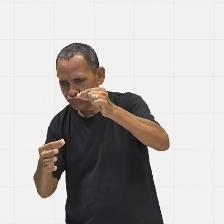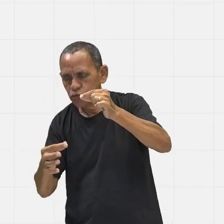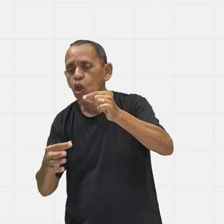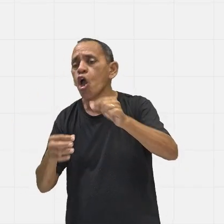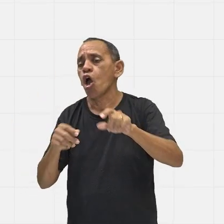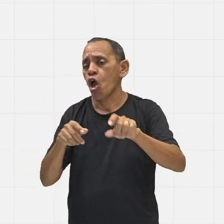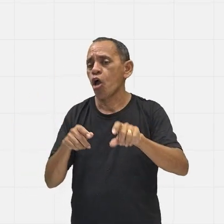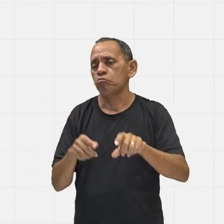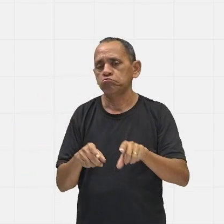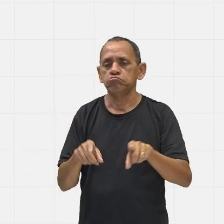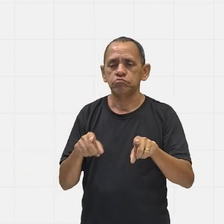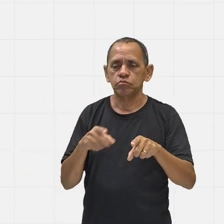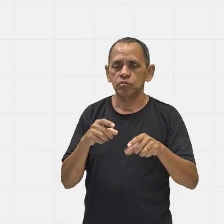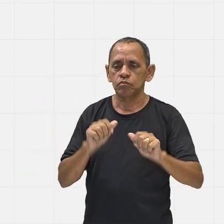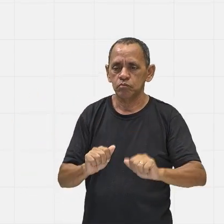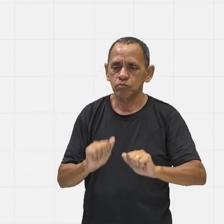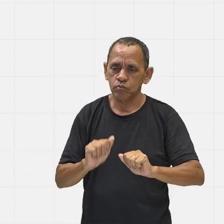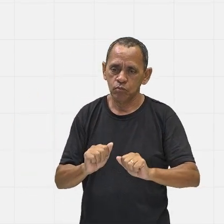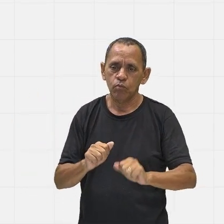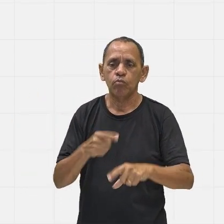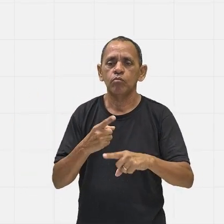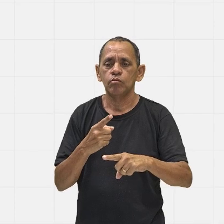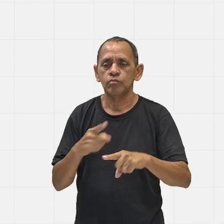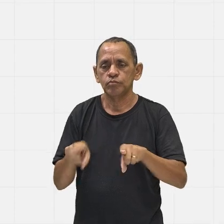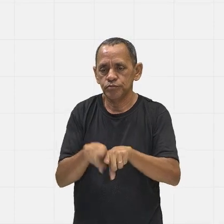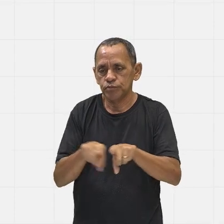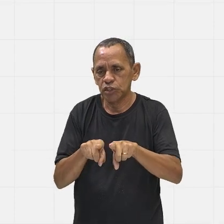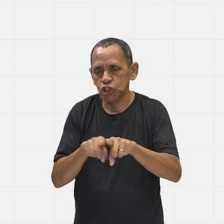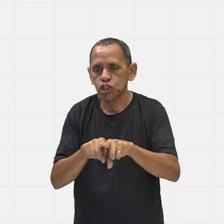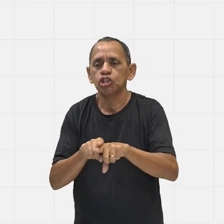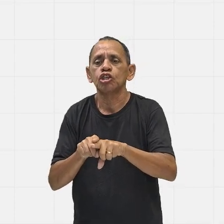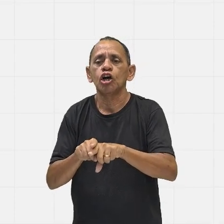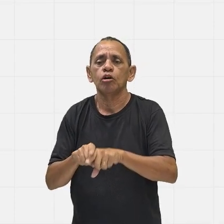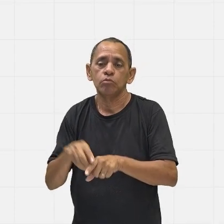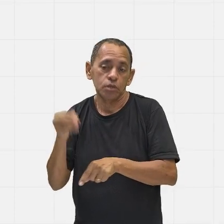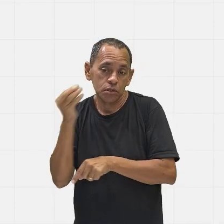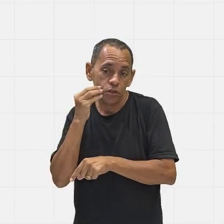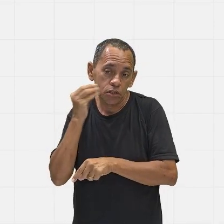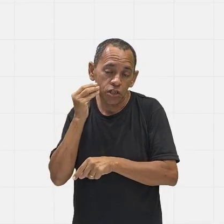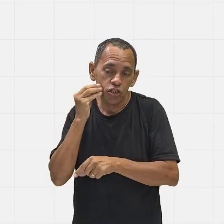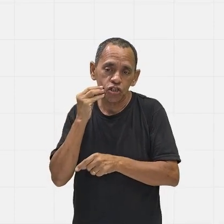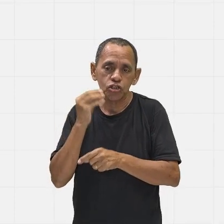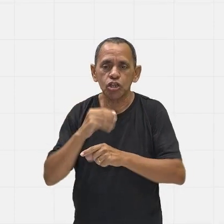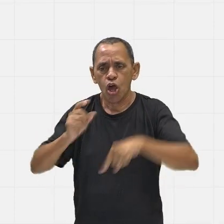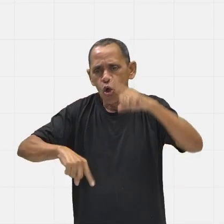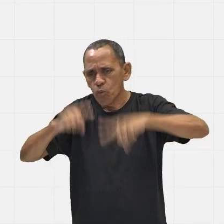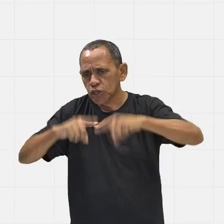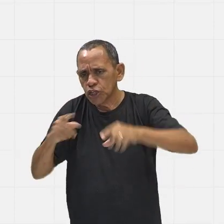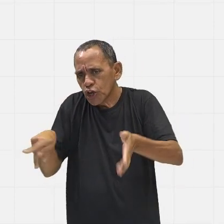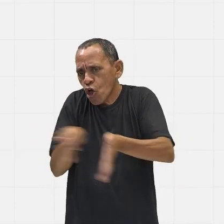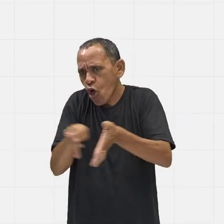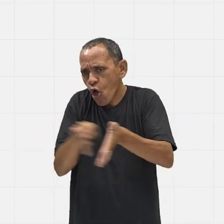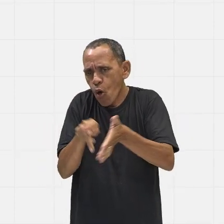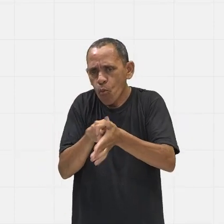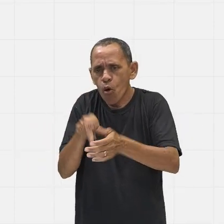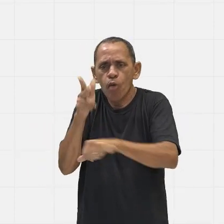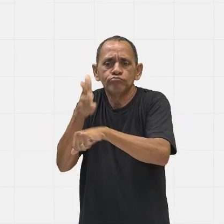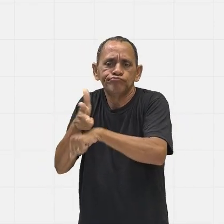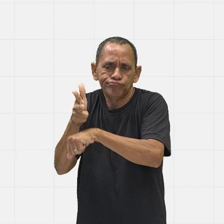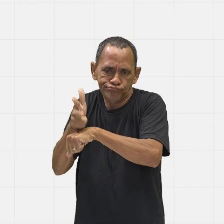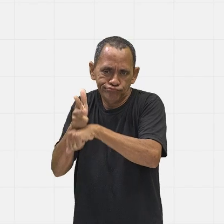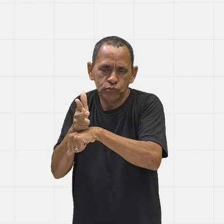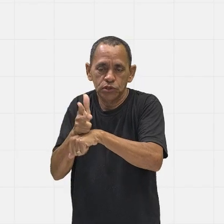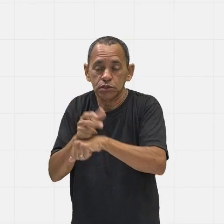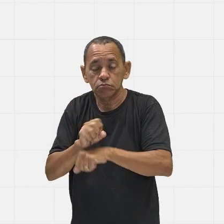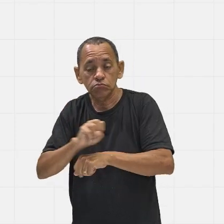sala do seu colega lá e pedir para ele, né, com licença ali, você pode testar a sua webcam. Caso a webcam fique inoperante em ambas as máquinas,